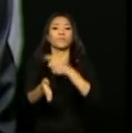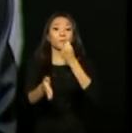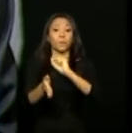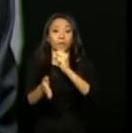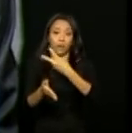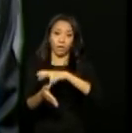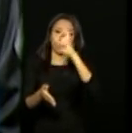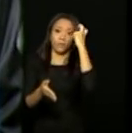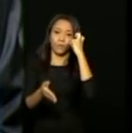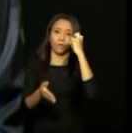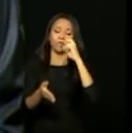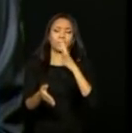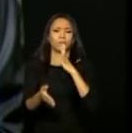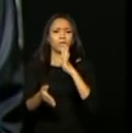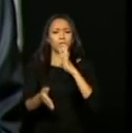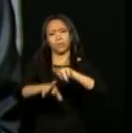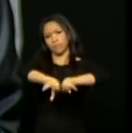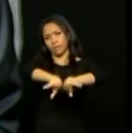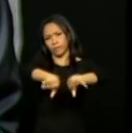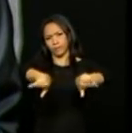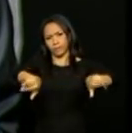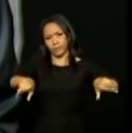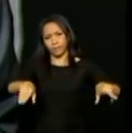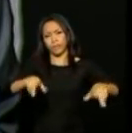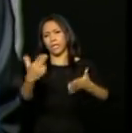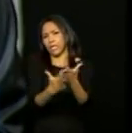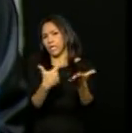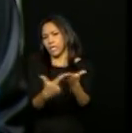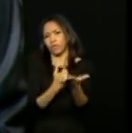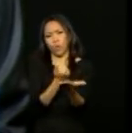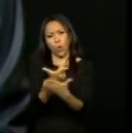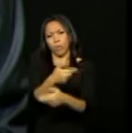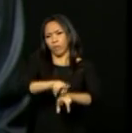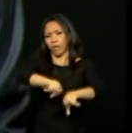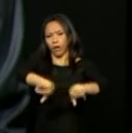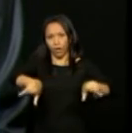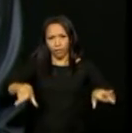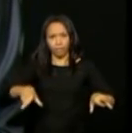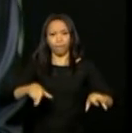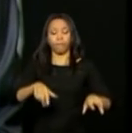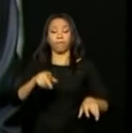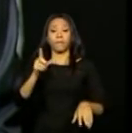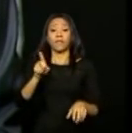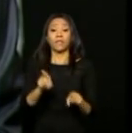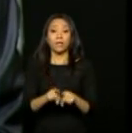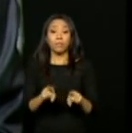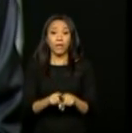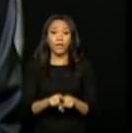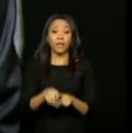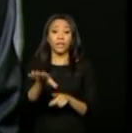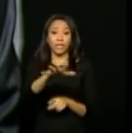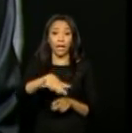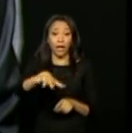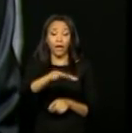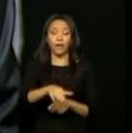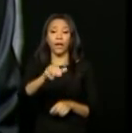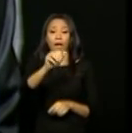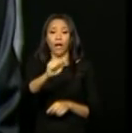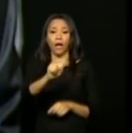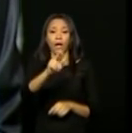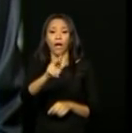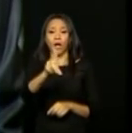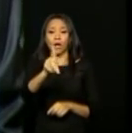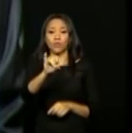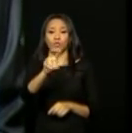de dinamização do mercado cultural interno. O audiovisual brasileiro já tem hoje uma das políticas